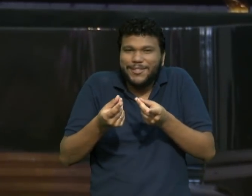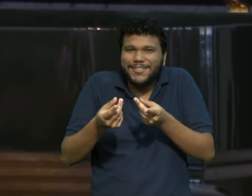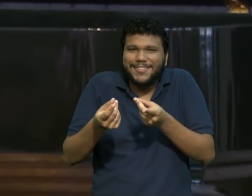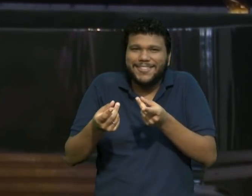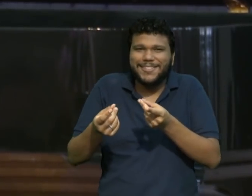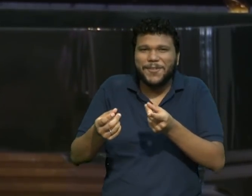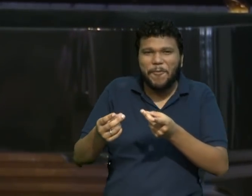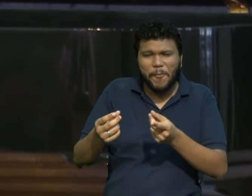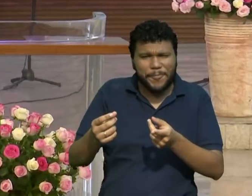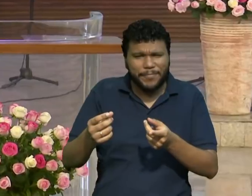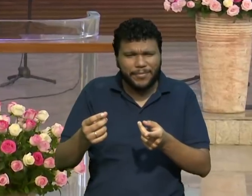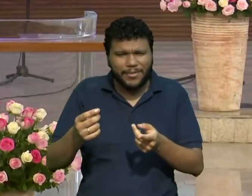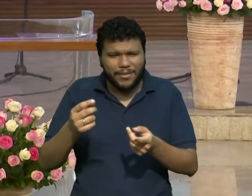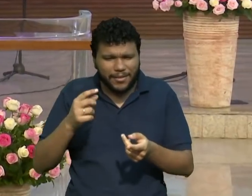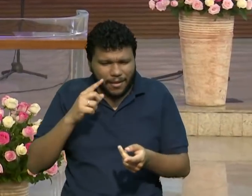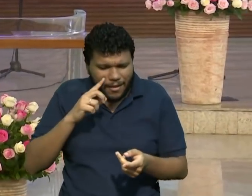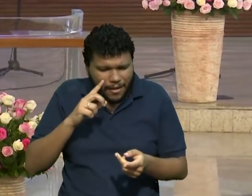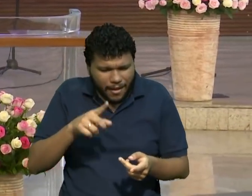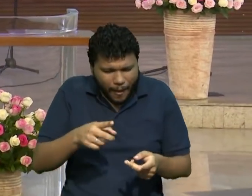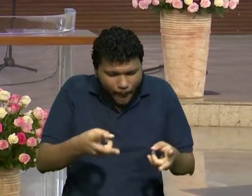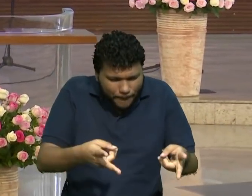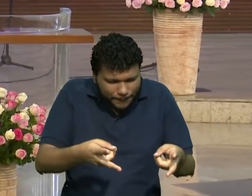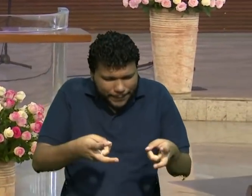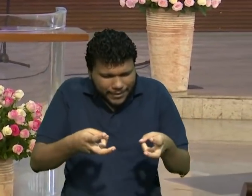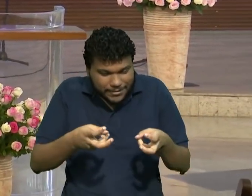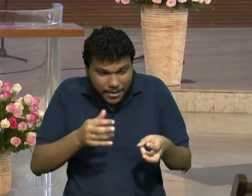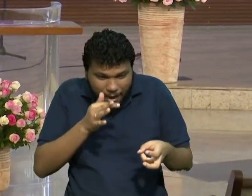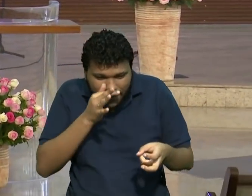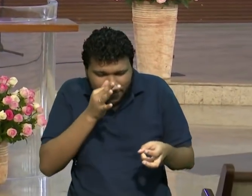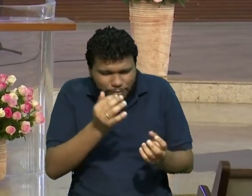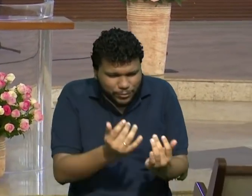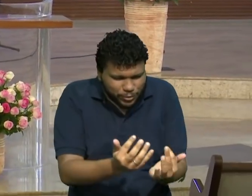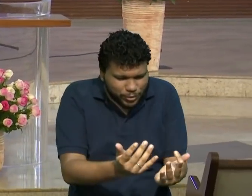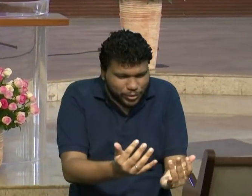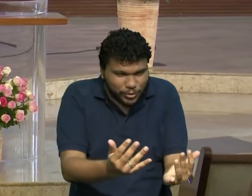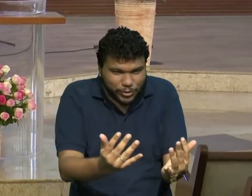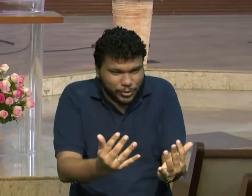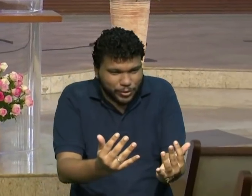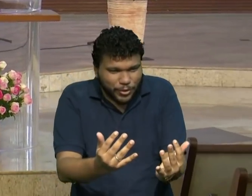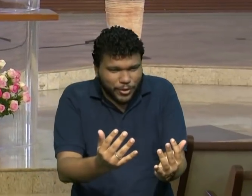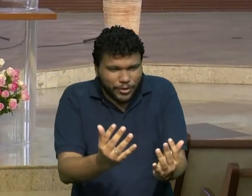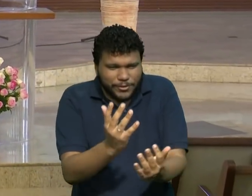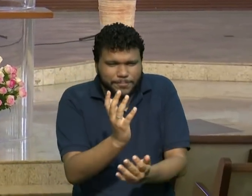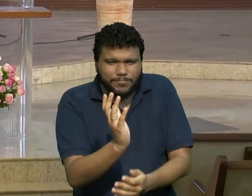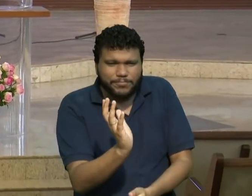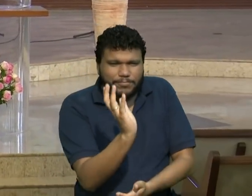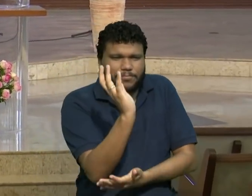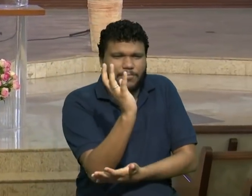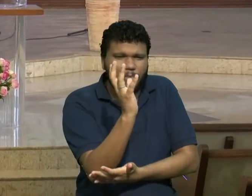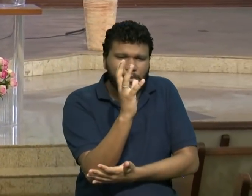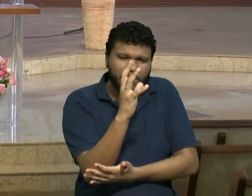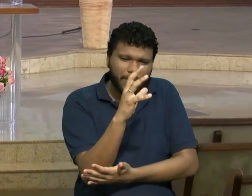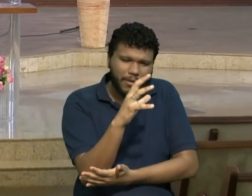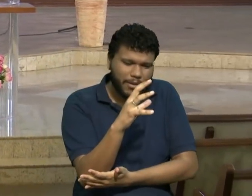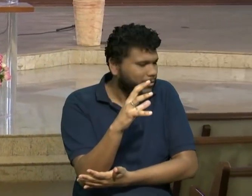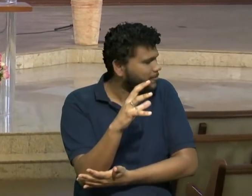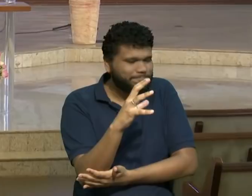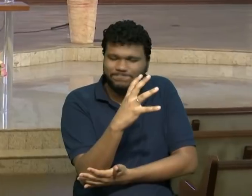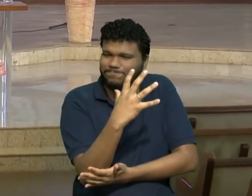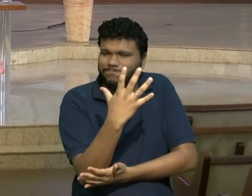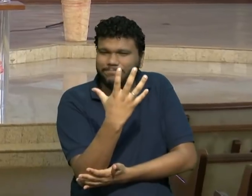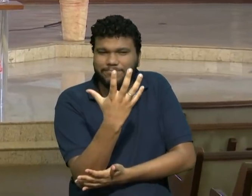as flores que nunca murcharão não há mais ou